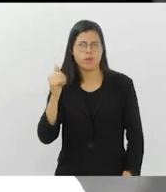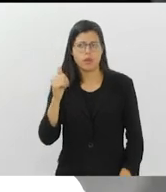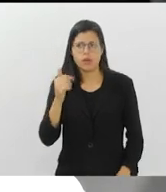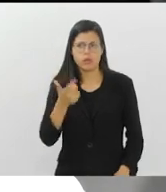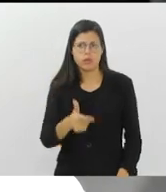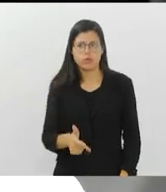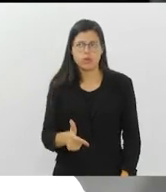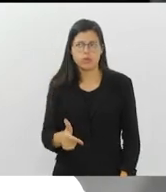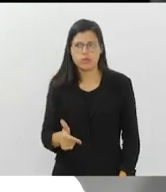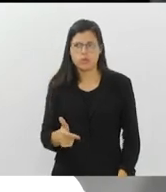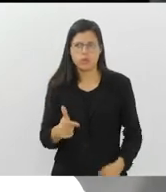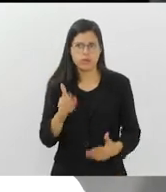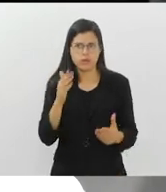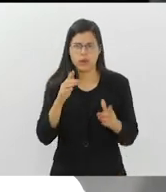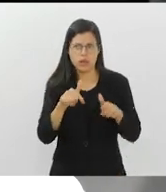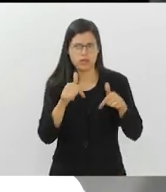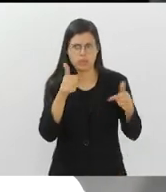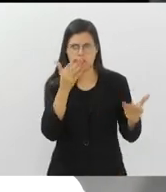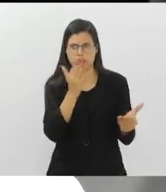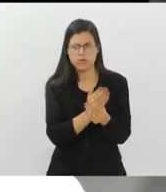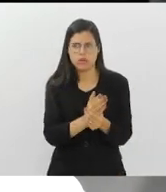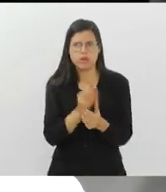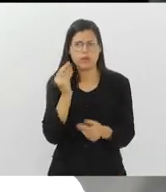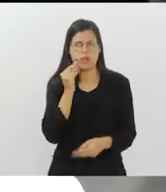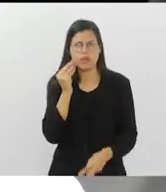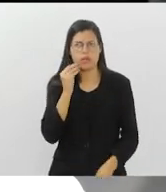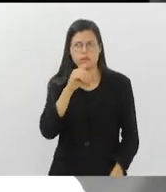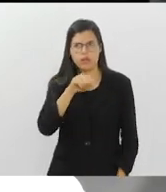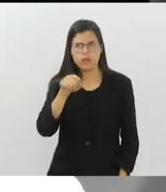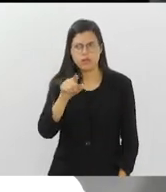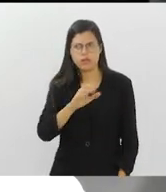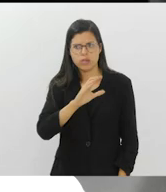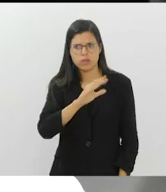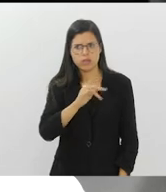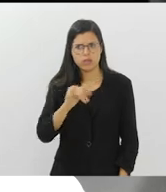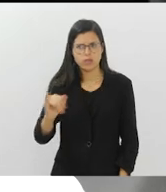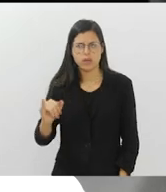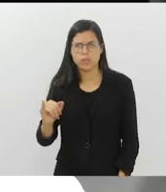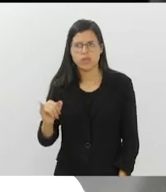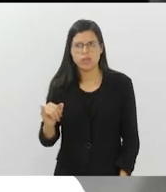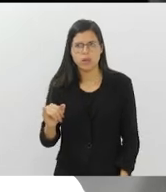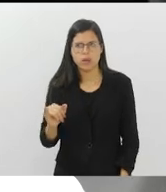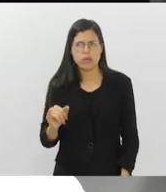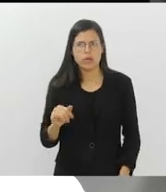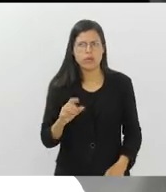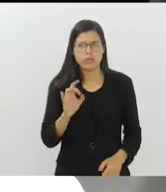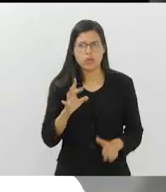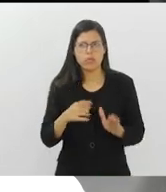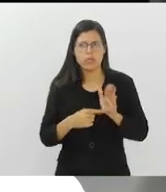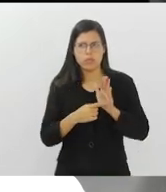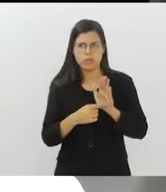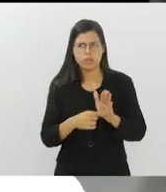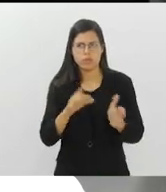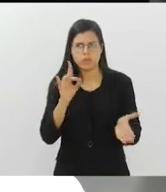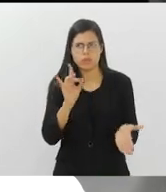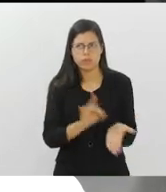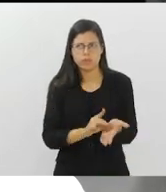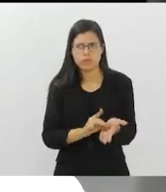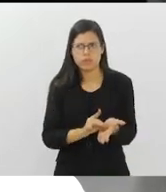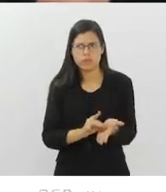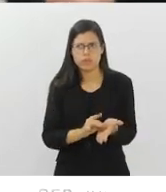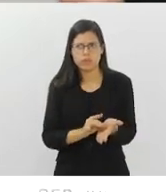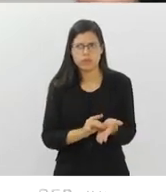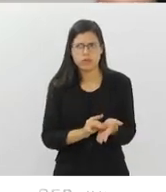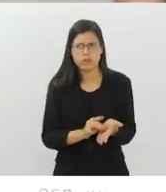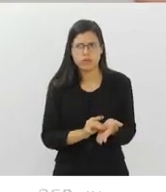com qualquer medida na justiça tentando suspender essa CPI. Então, é só para trazer a verdade aqui na sua fala. A agência, na verdade, não, mas plano de